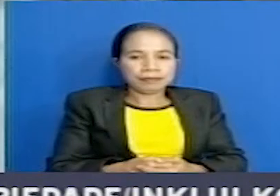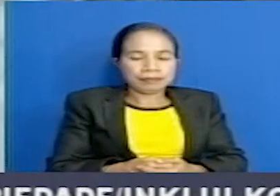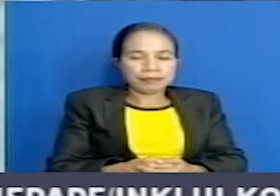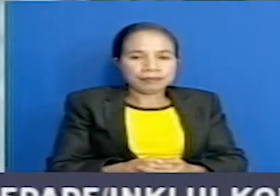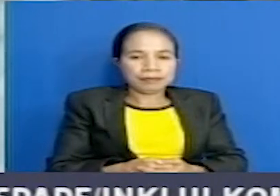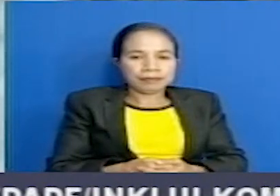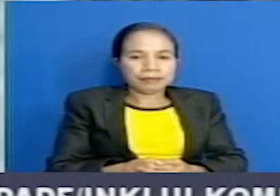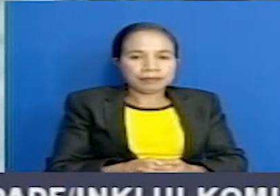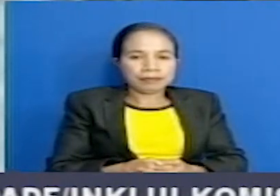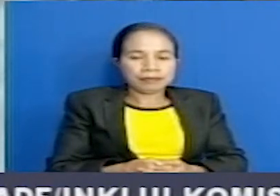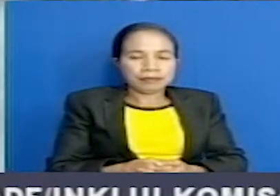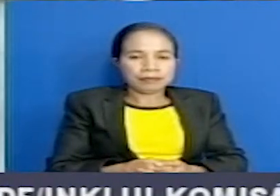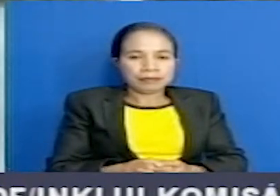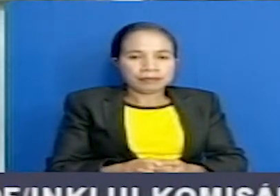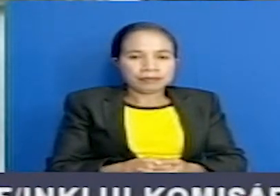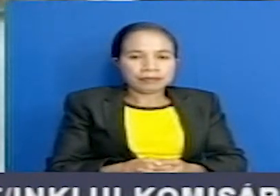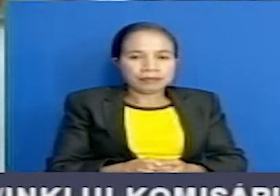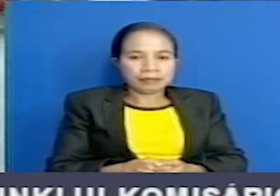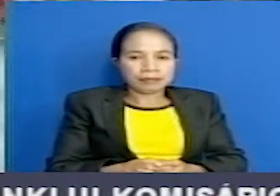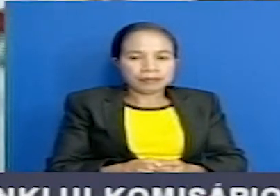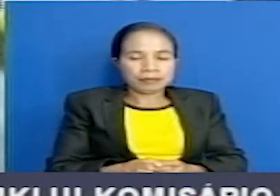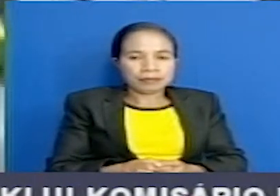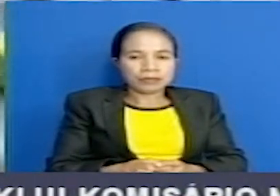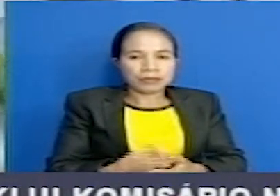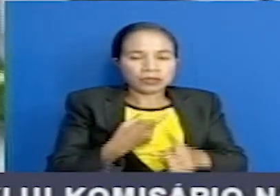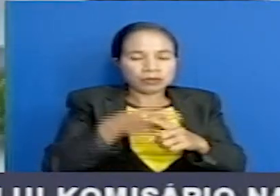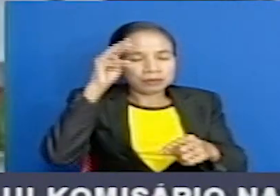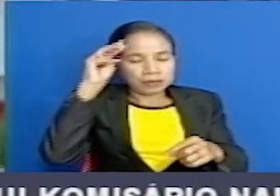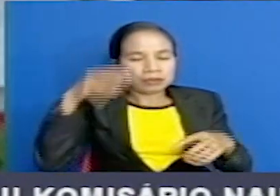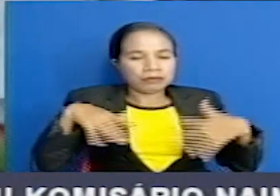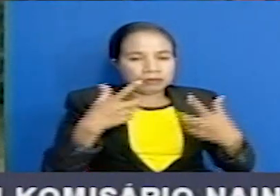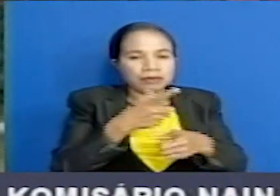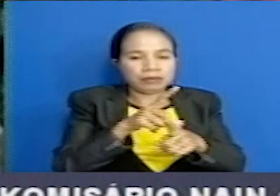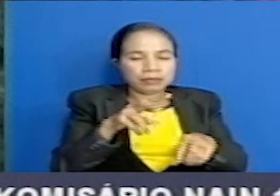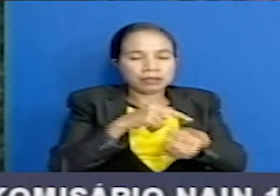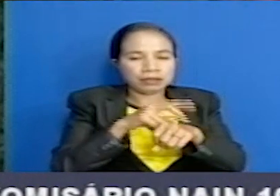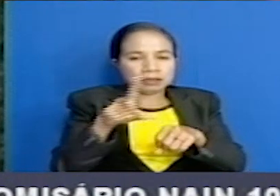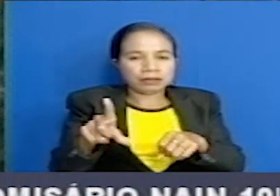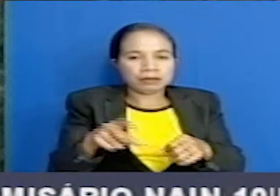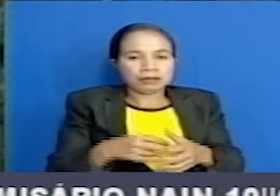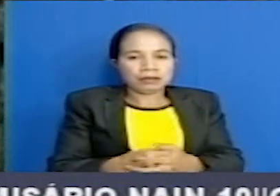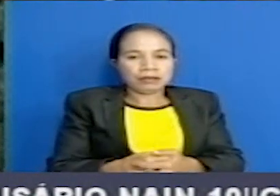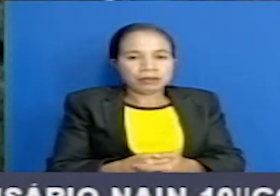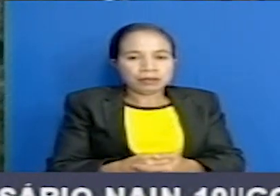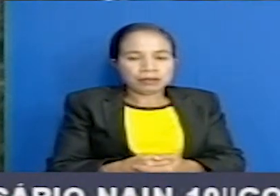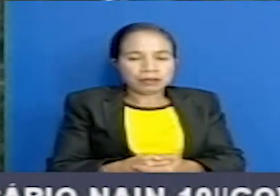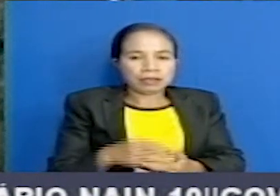né? Cerimônia fúnebre, né? Organiza o Ministério Assuntos Combatentes Libertação Nacional,